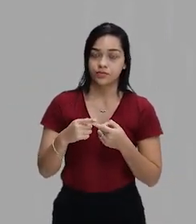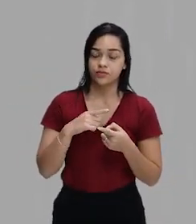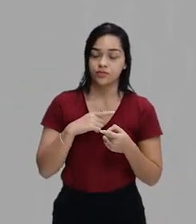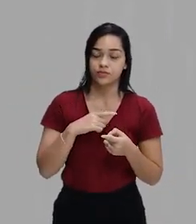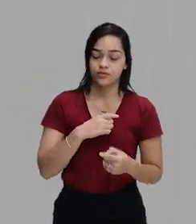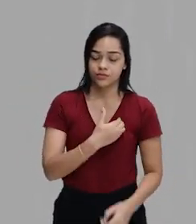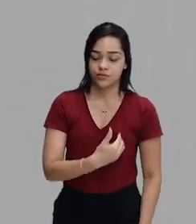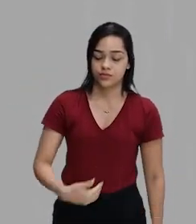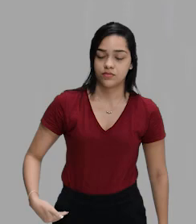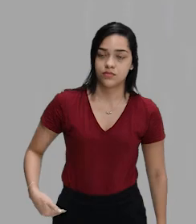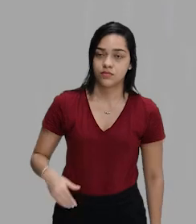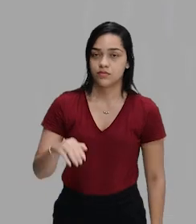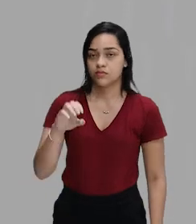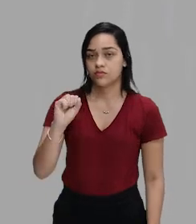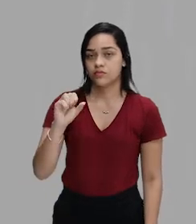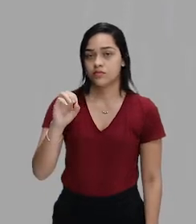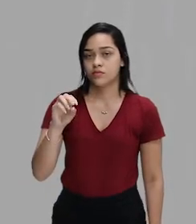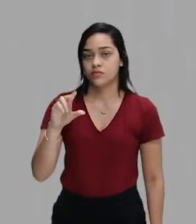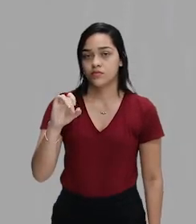Estado Socialista soviético